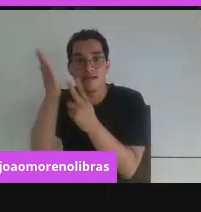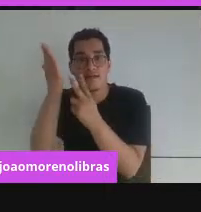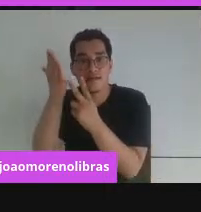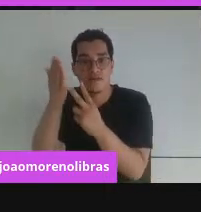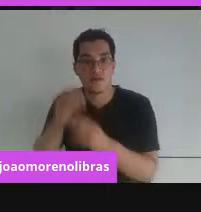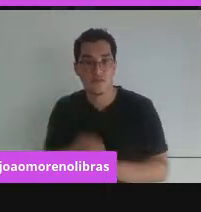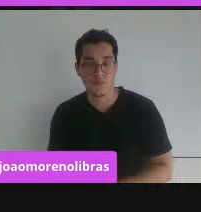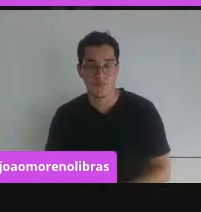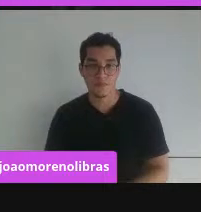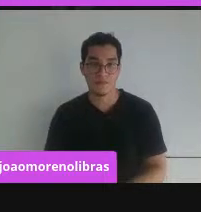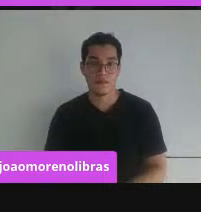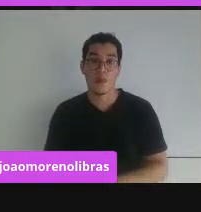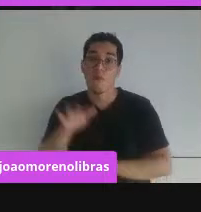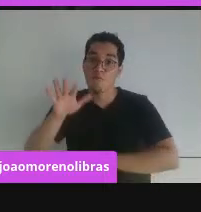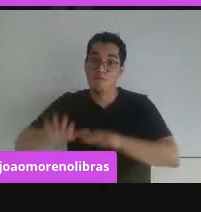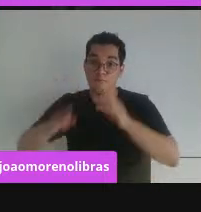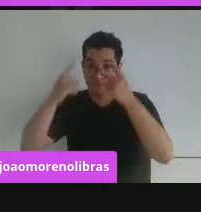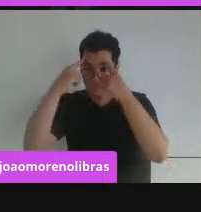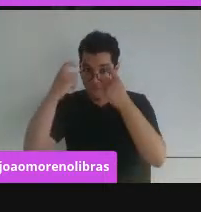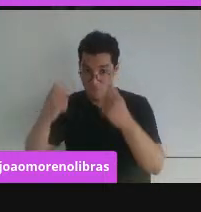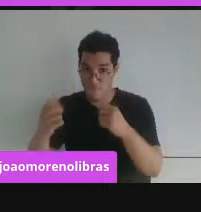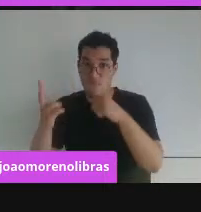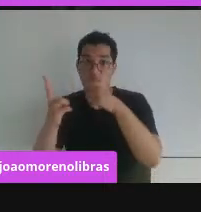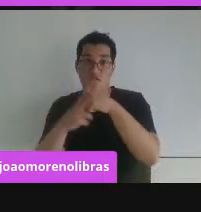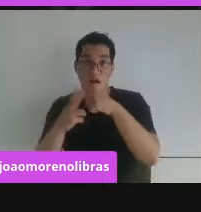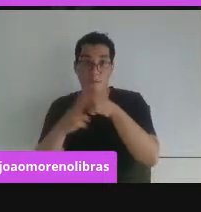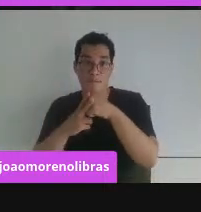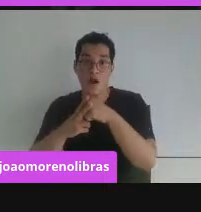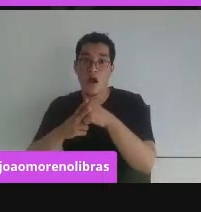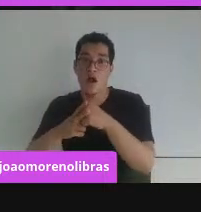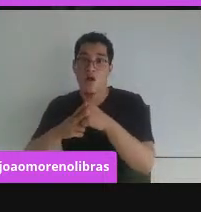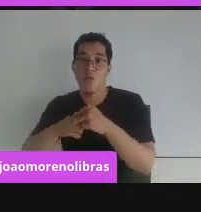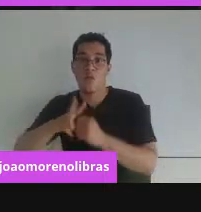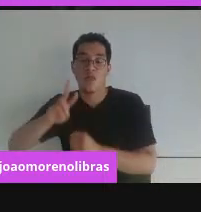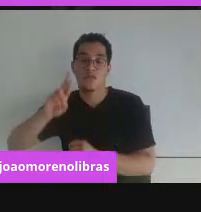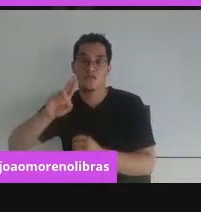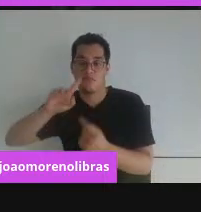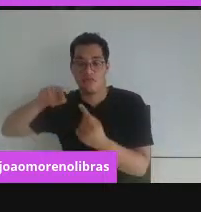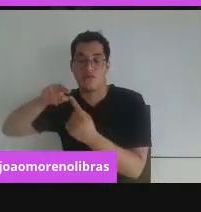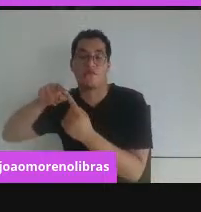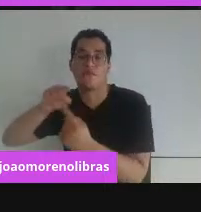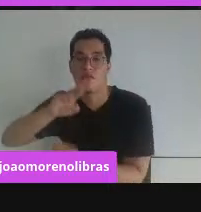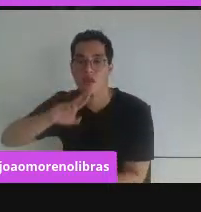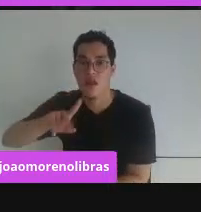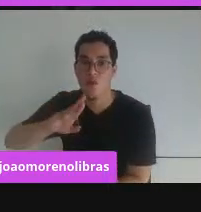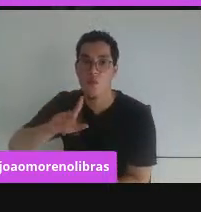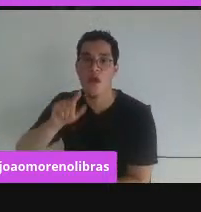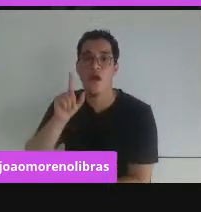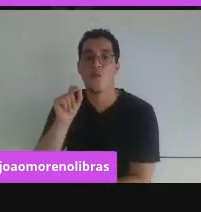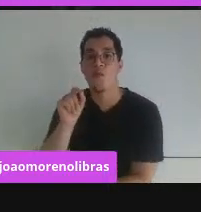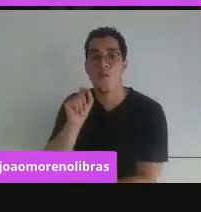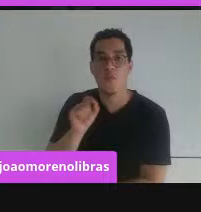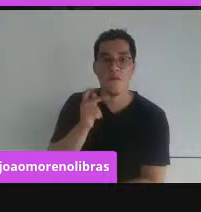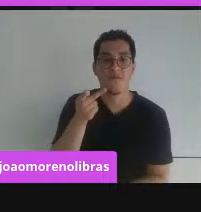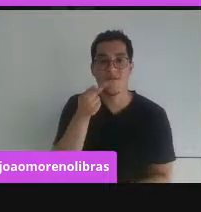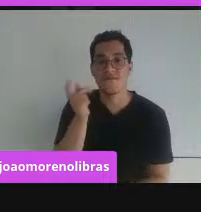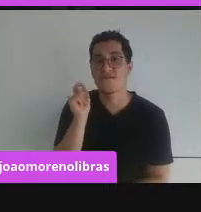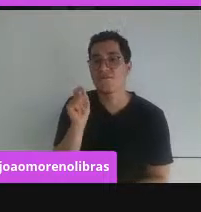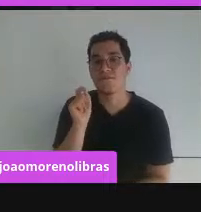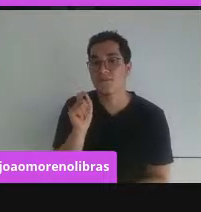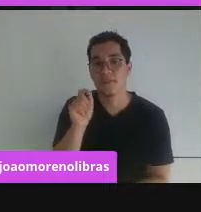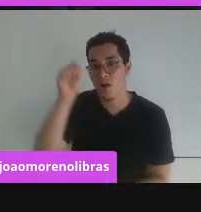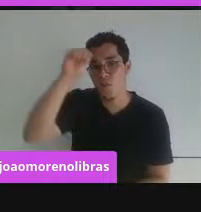à violência verbal não intencional, Frantiola et al., 2013, páginas de 12 a 13, esclarecem que não